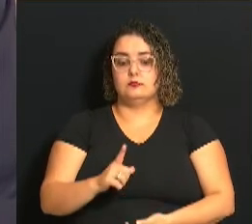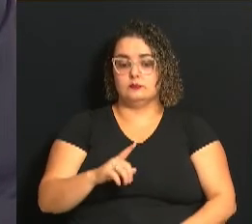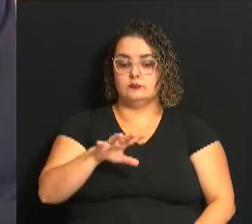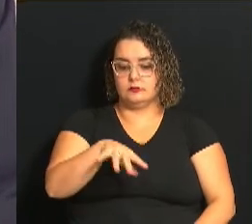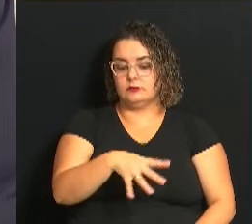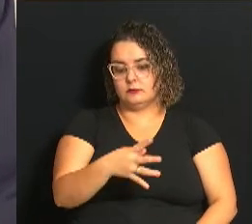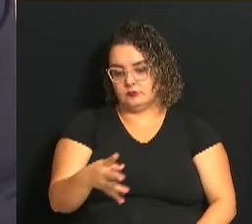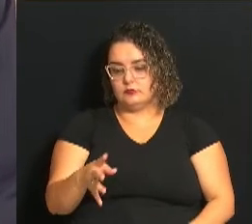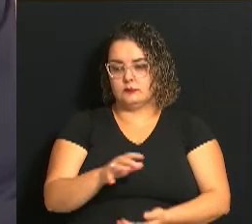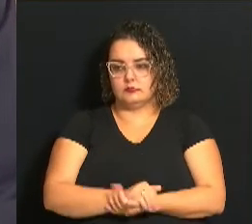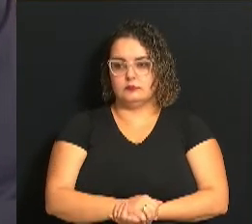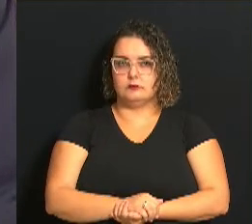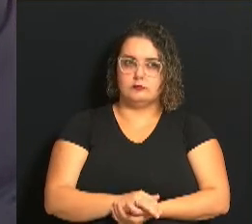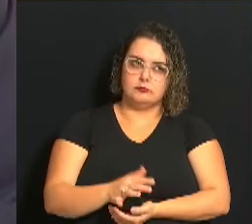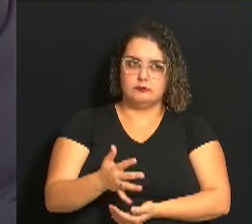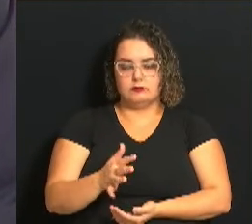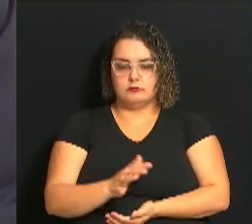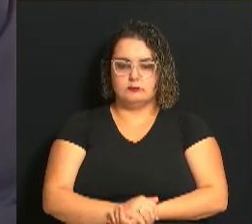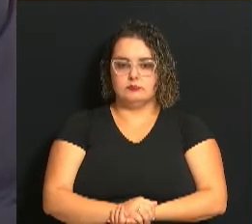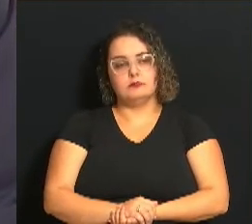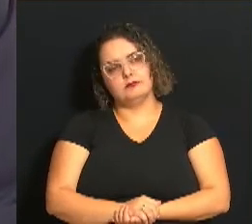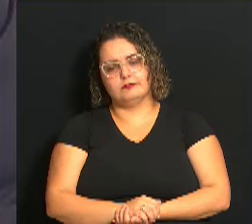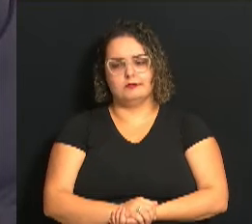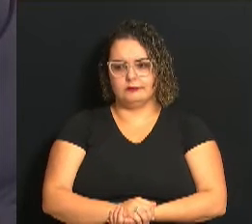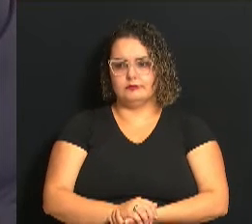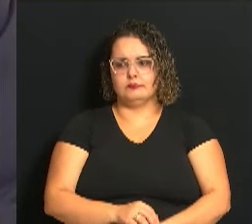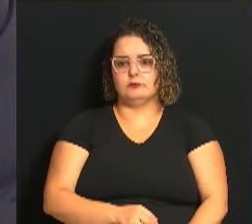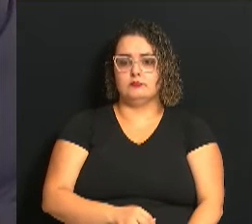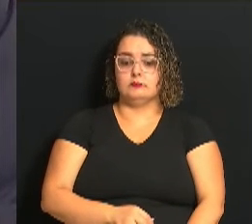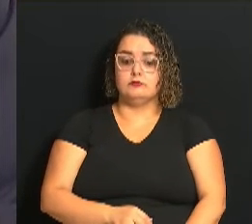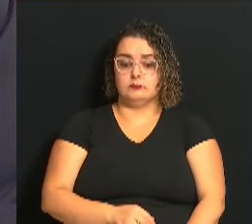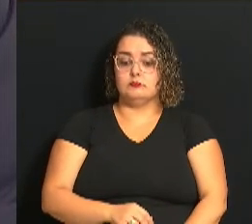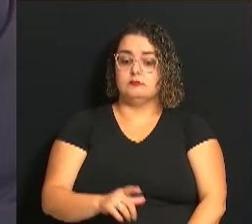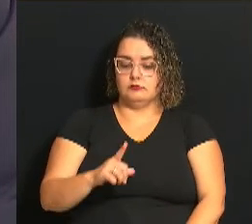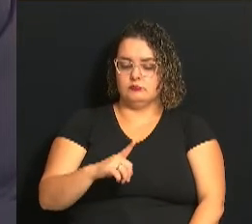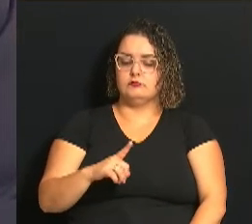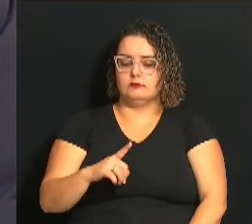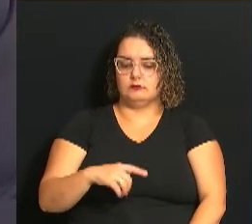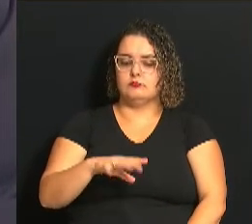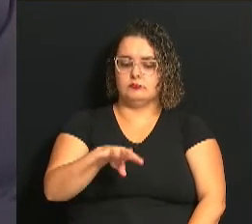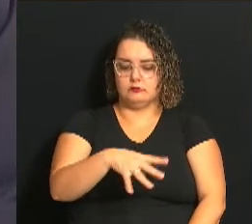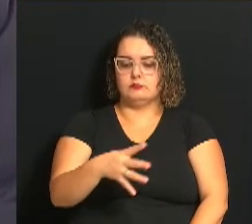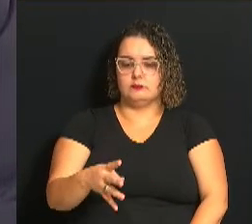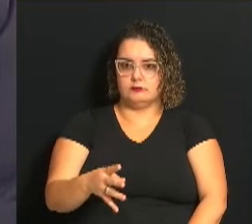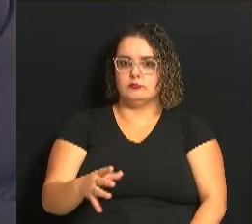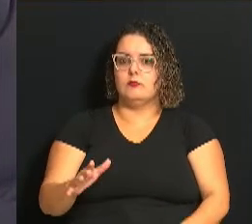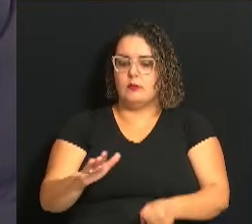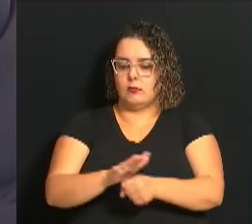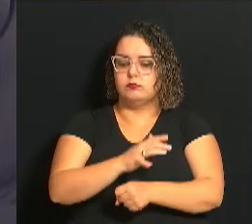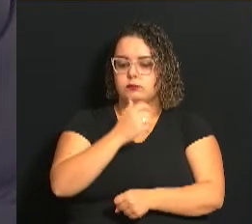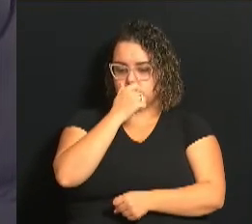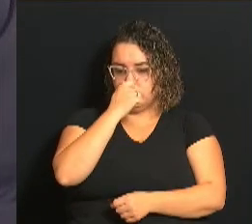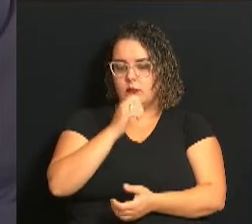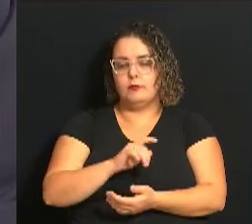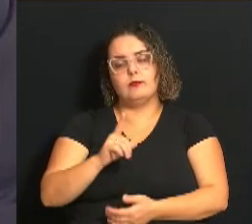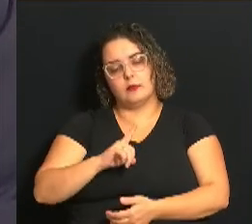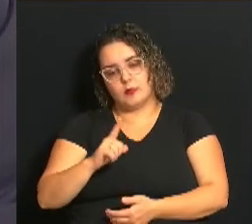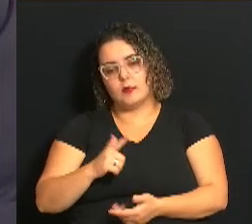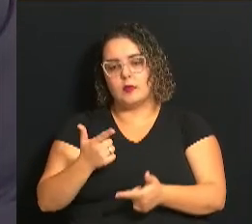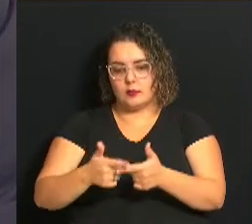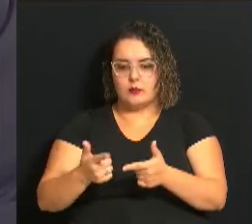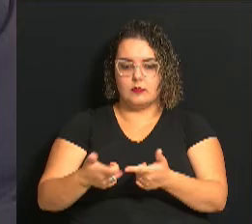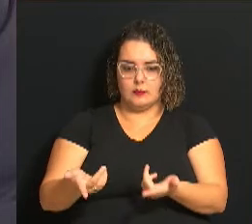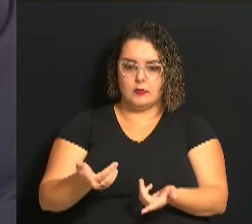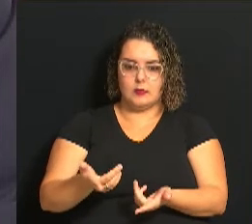assim, razoavelmente não, bem preenchido. Temos aí algumas lacunas, por isso que a gente está aqui, inclusive, mas hoje o